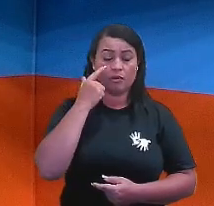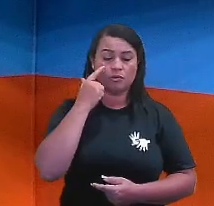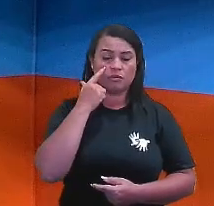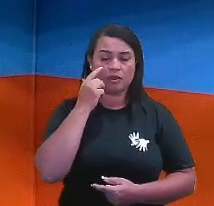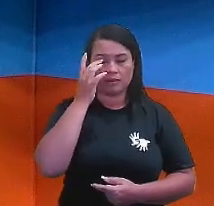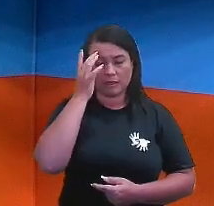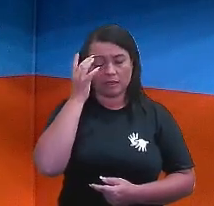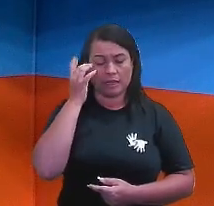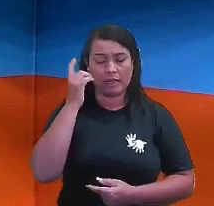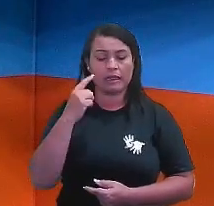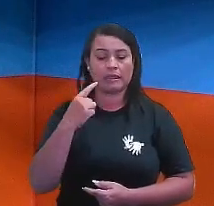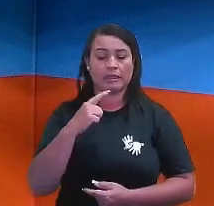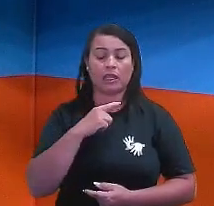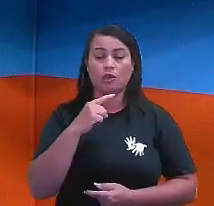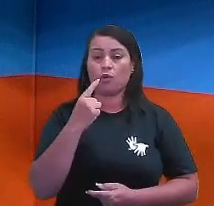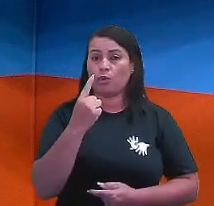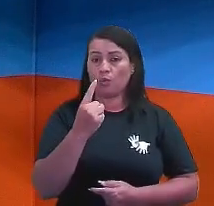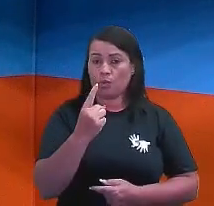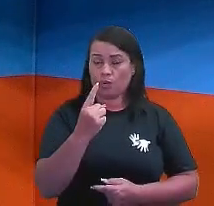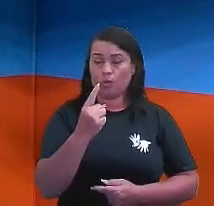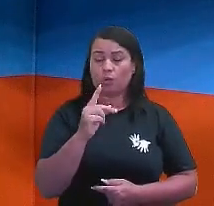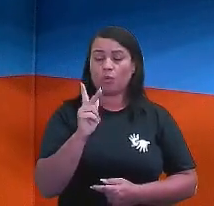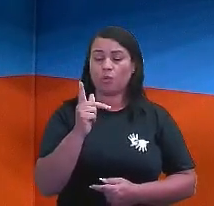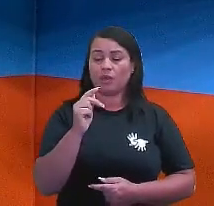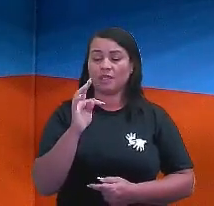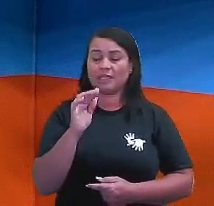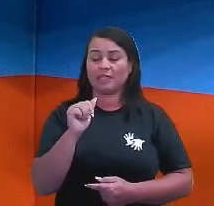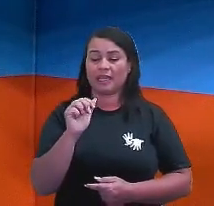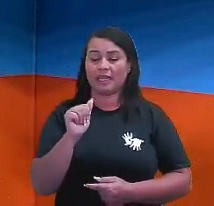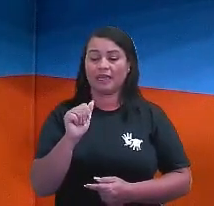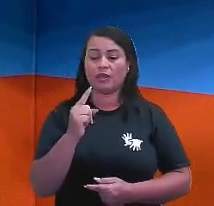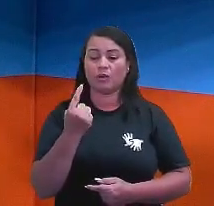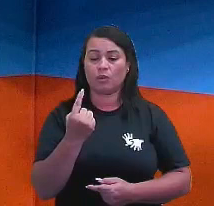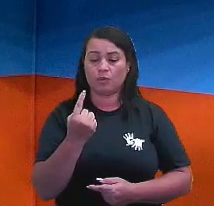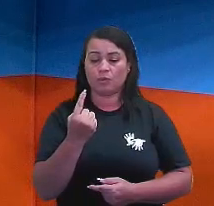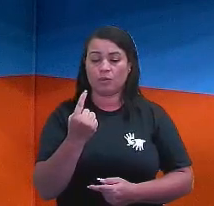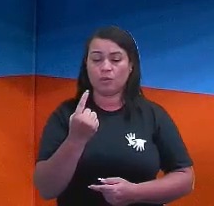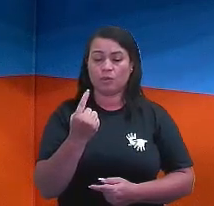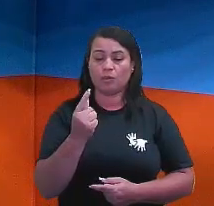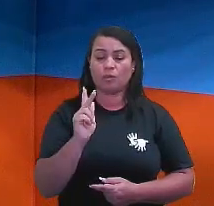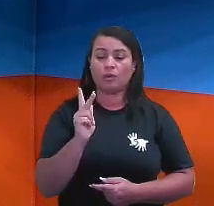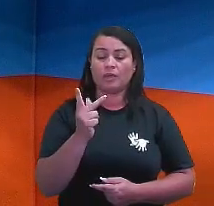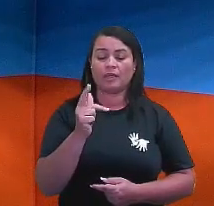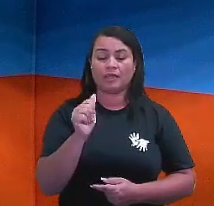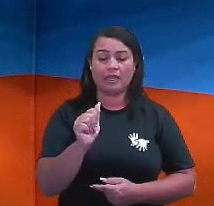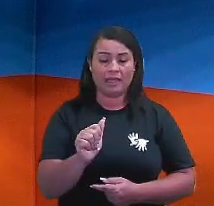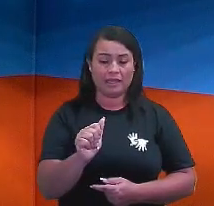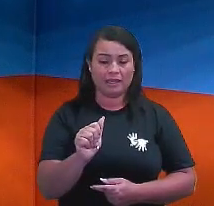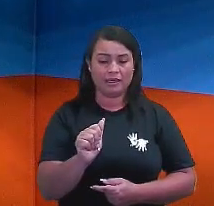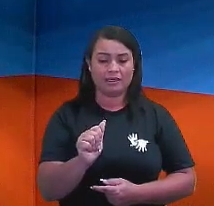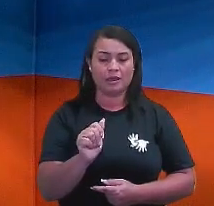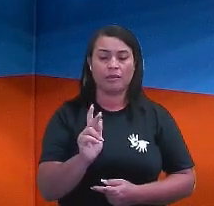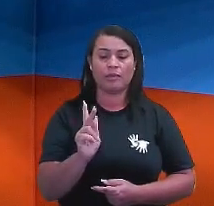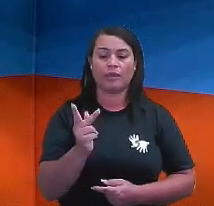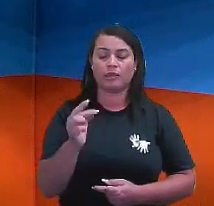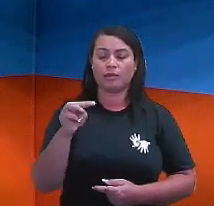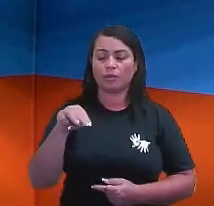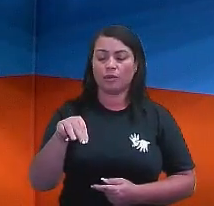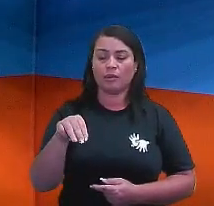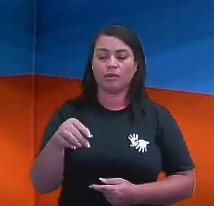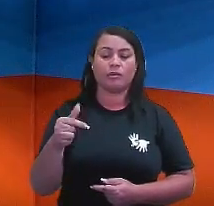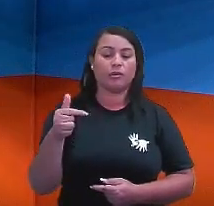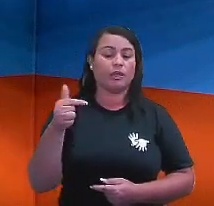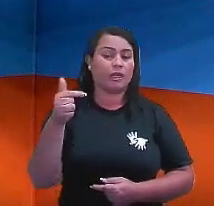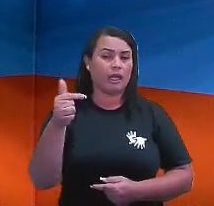aqui que 1 hectare é igual a 1 hectômetro quadrado. Lembra lá da questão de área